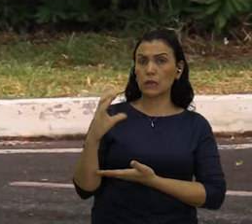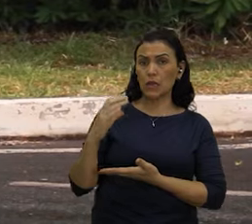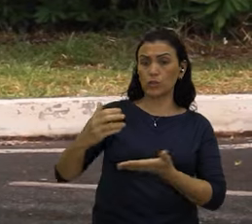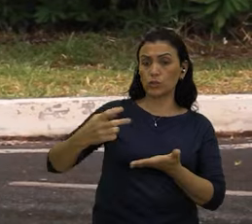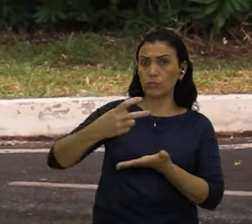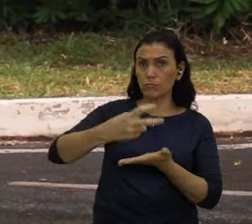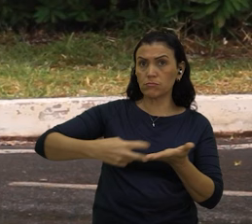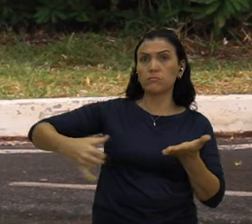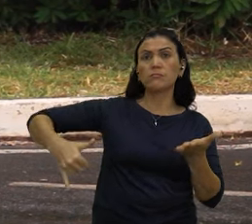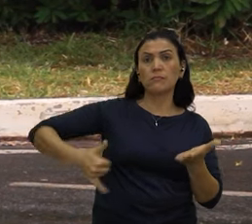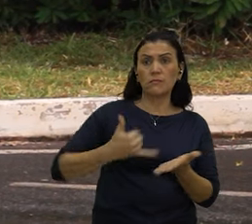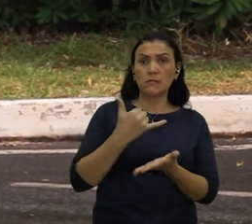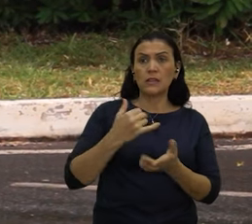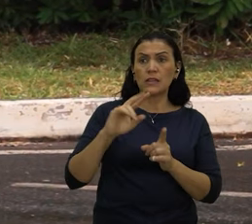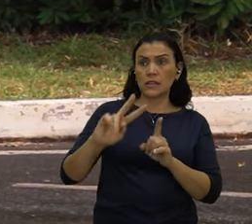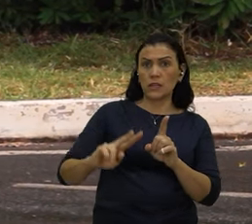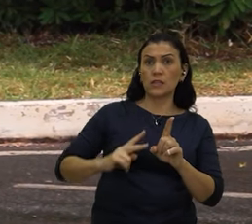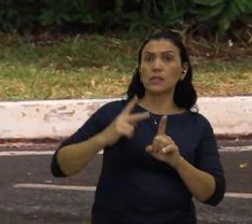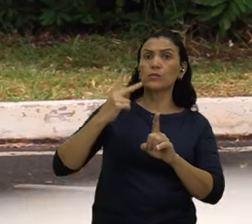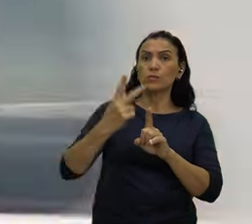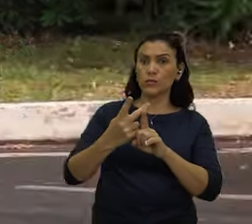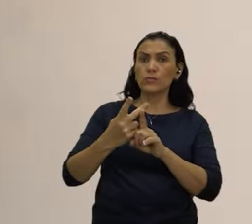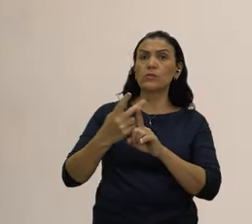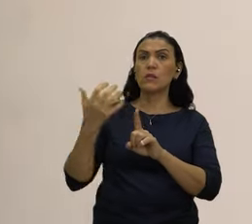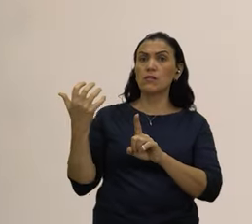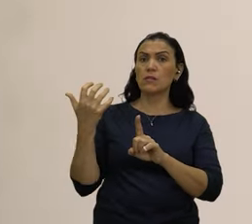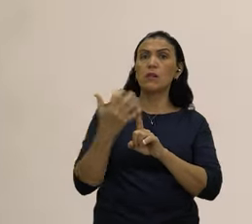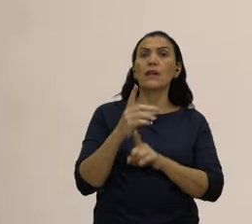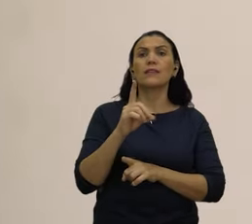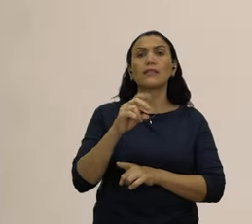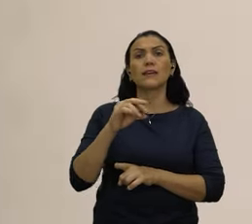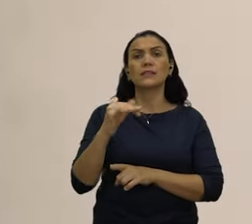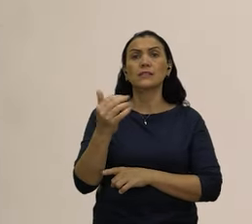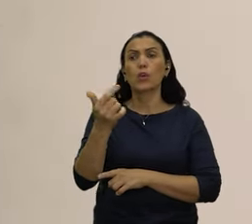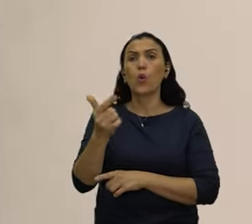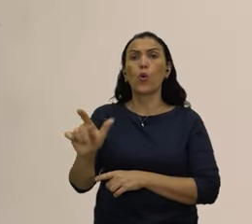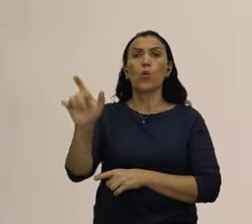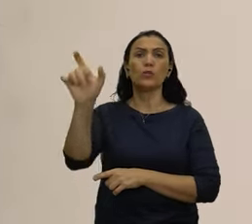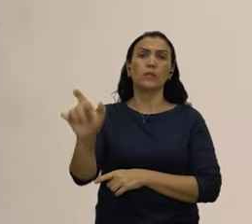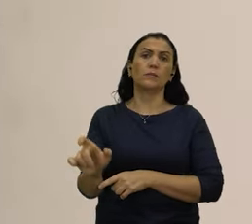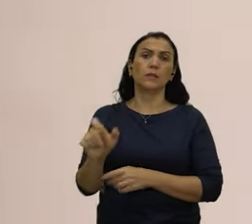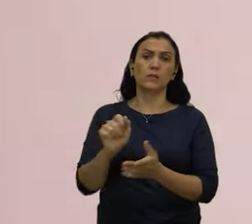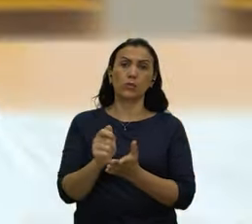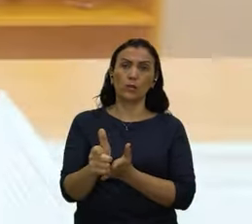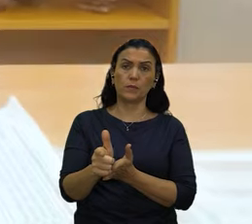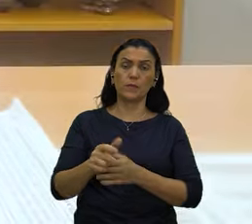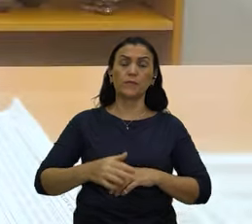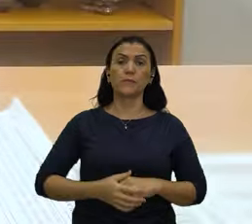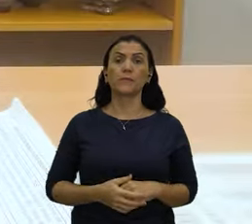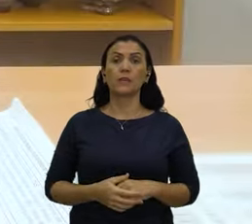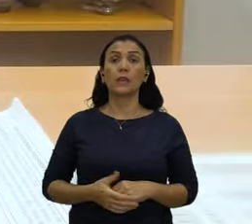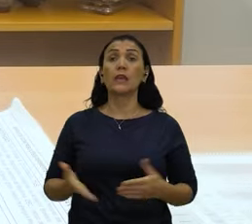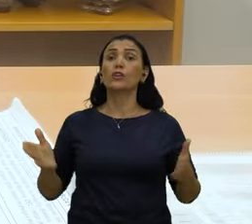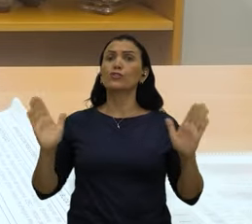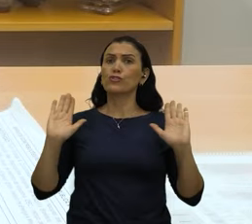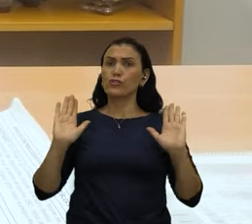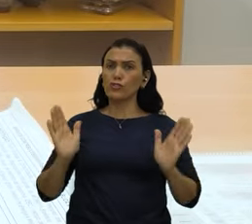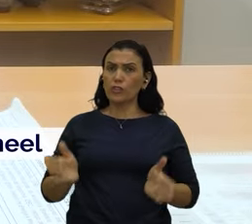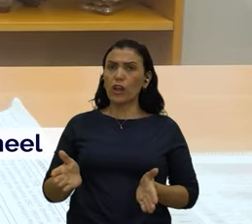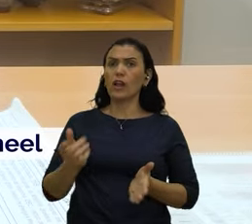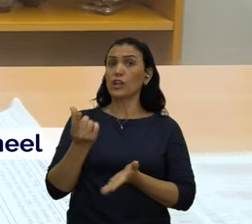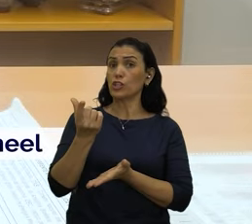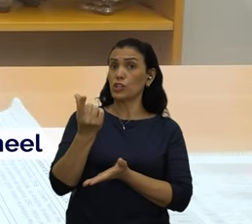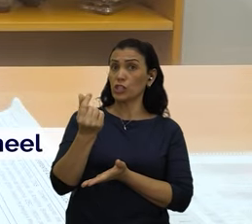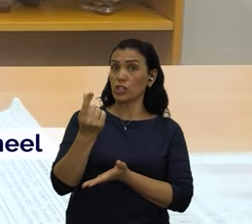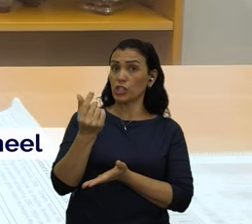créditos tributários para reduzir os aumentos que impactariam Darcy e outros consumidores. Já foi